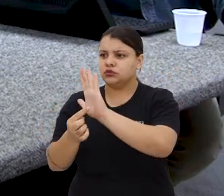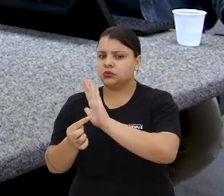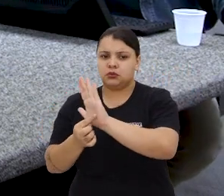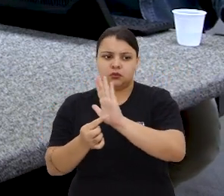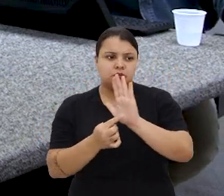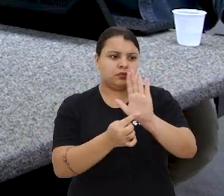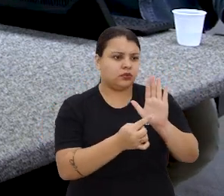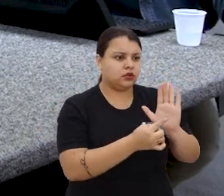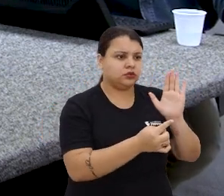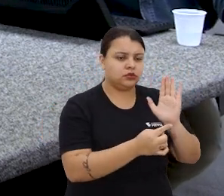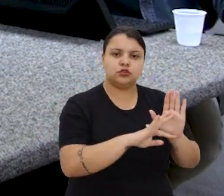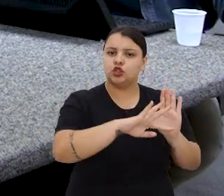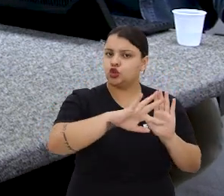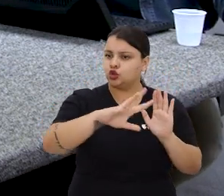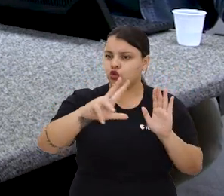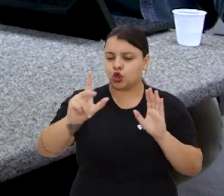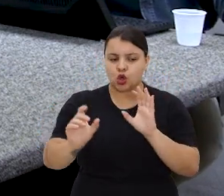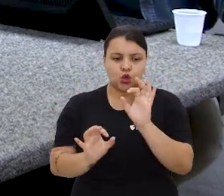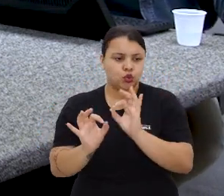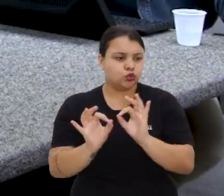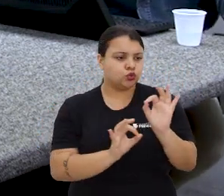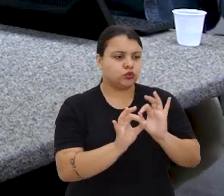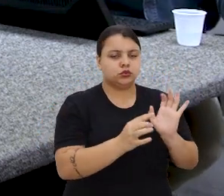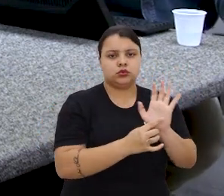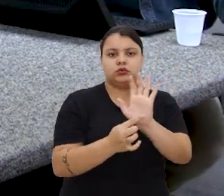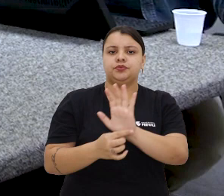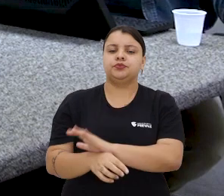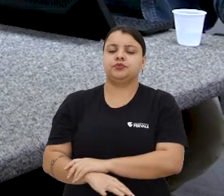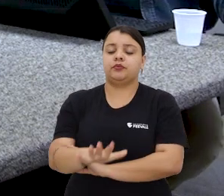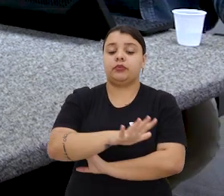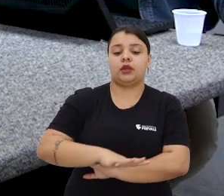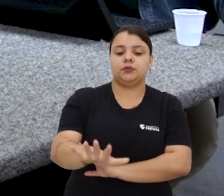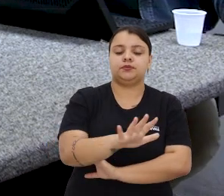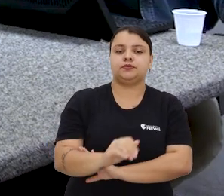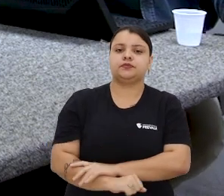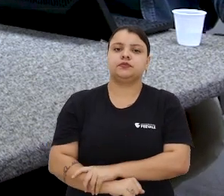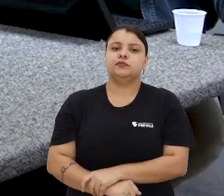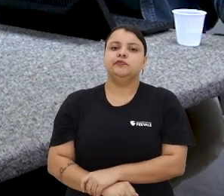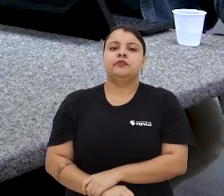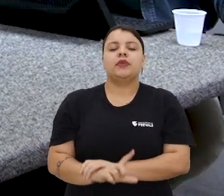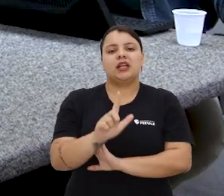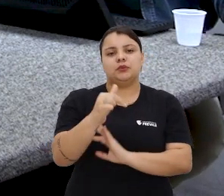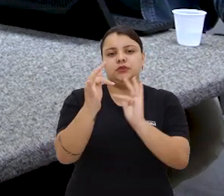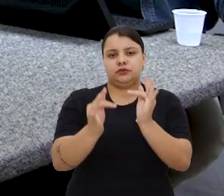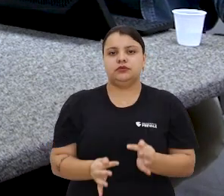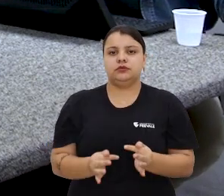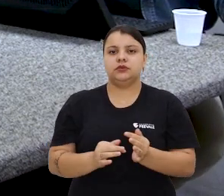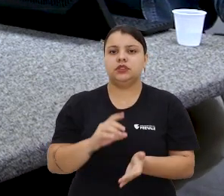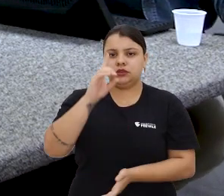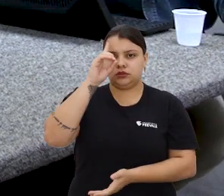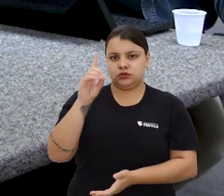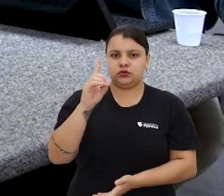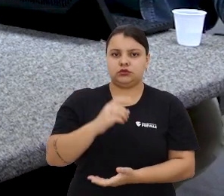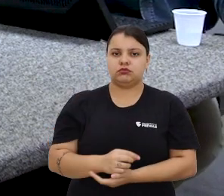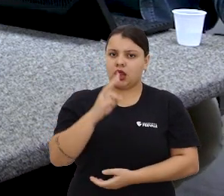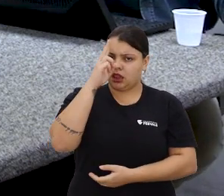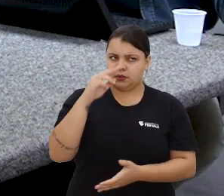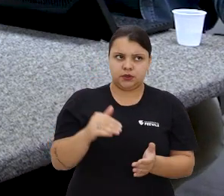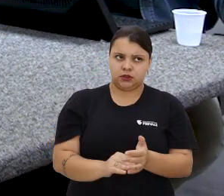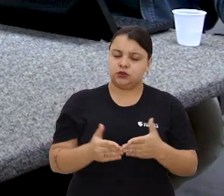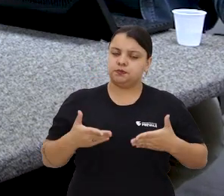os programas da rede. Quando termina o dia, eu me lembro até